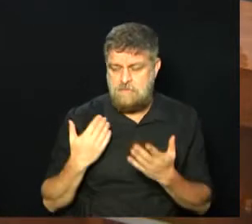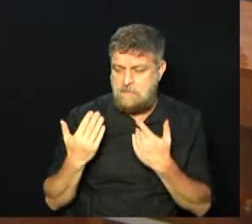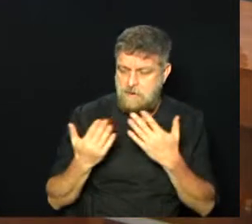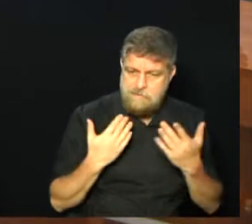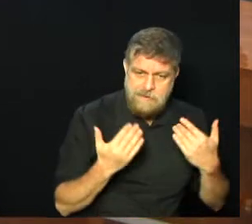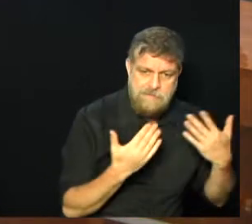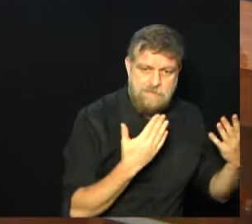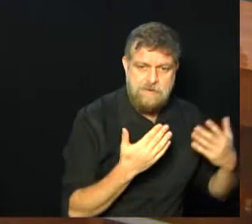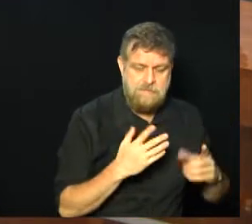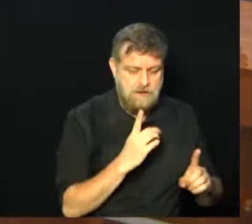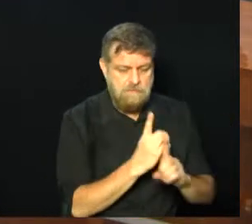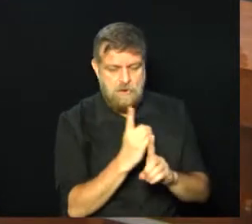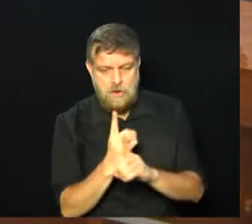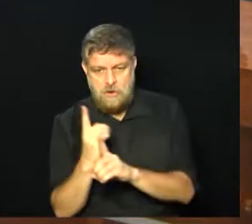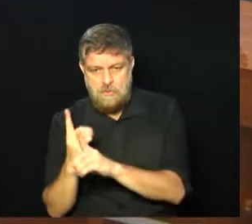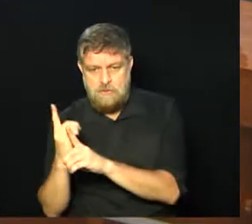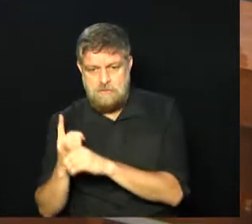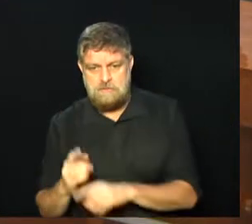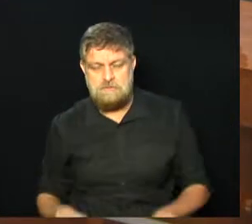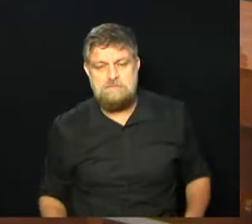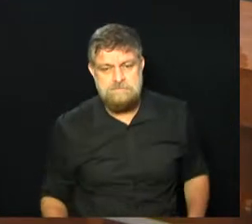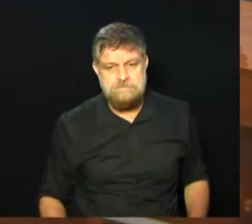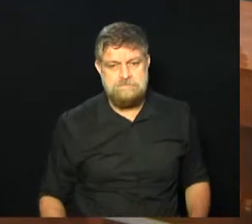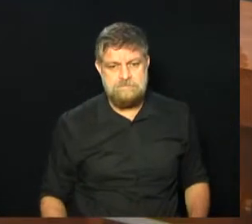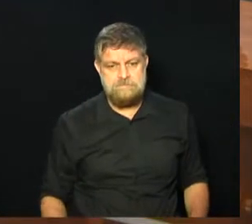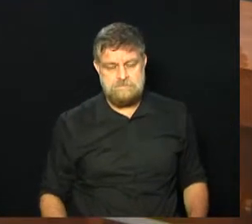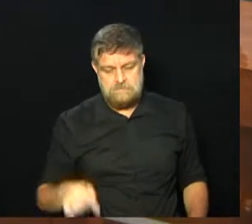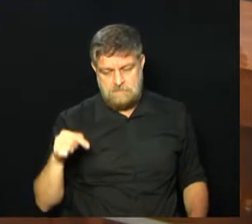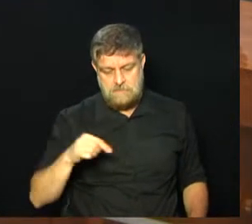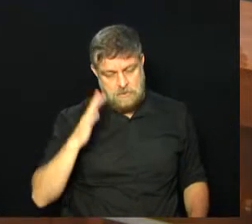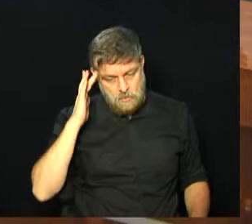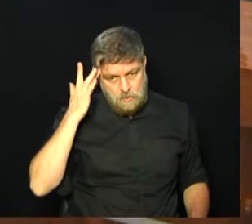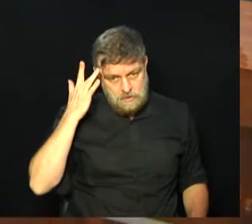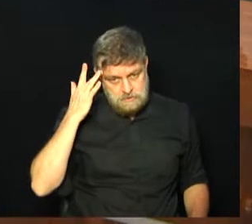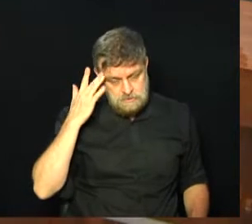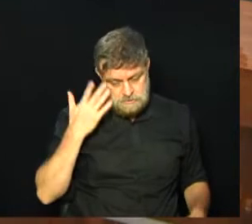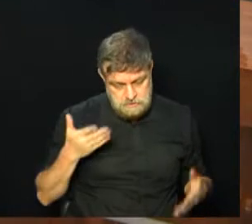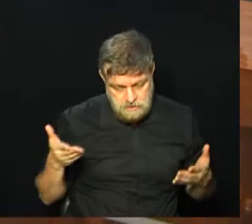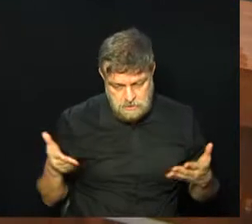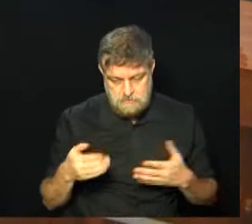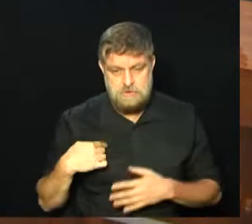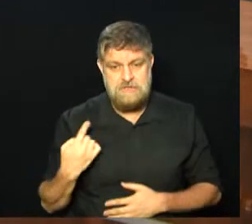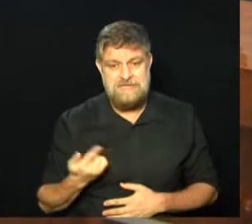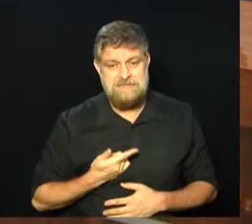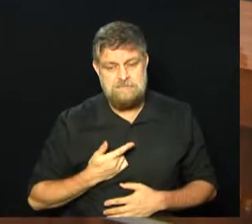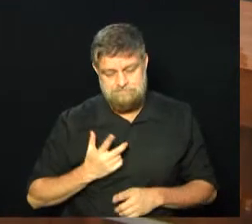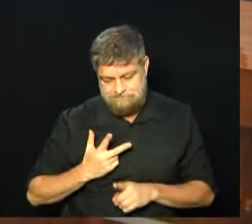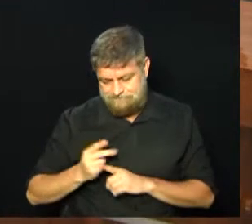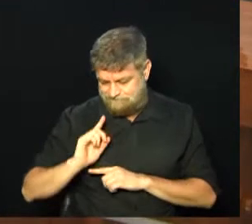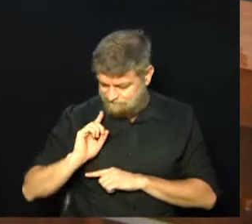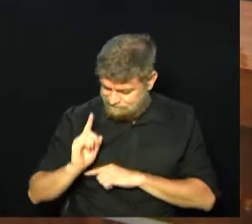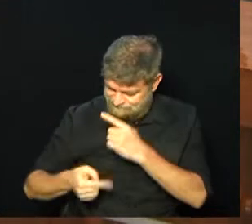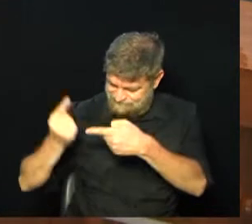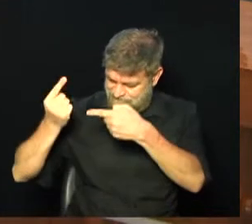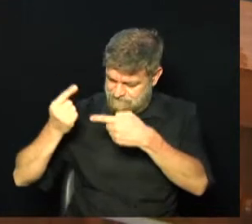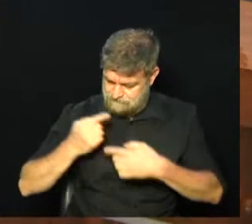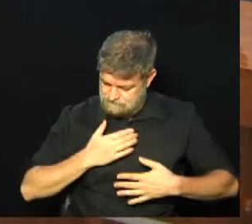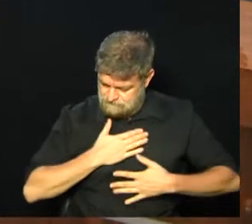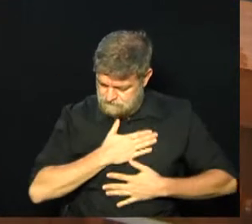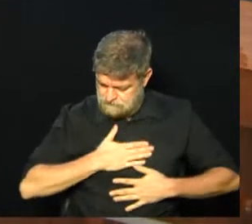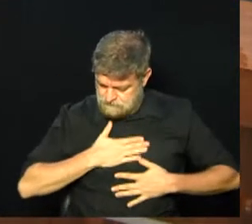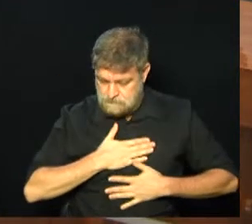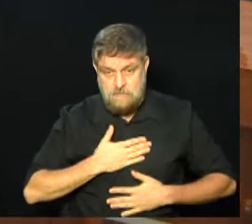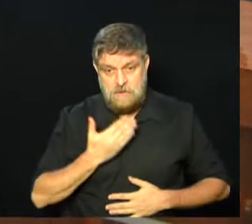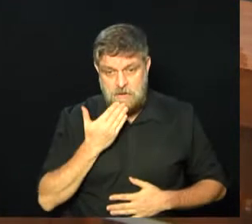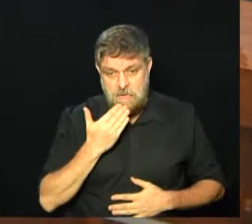encontro aqui, ele se transformou num bate-papo. Eu acho que isso aqui, a gente ganha muito com isso. Eu vou depois pedir para